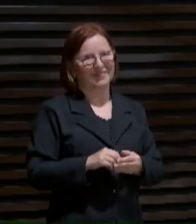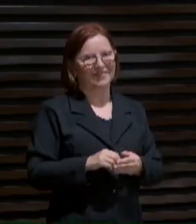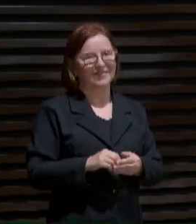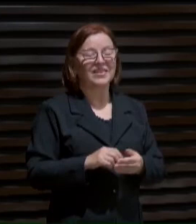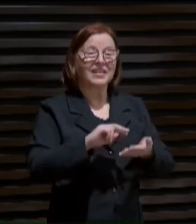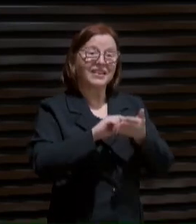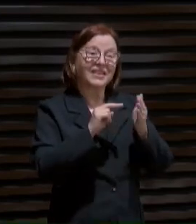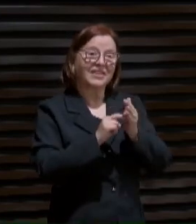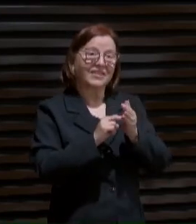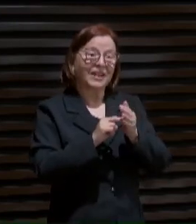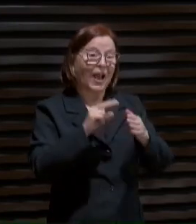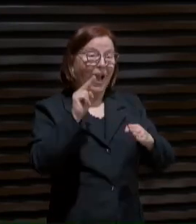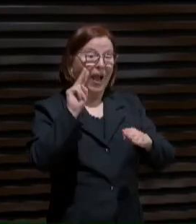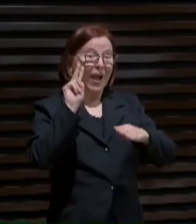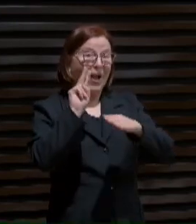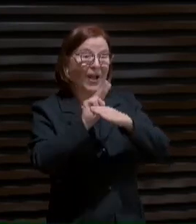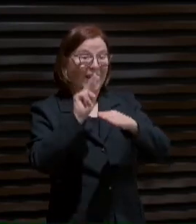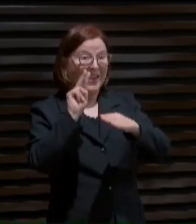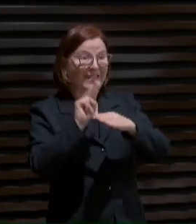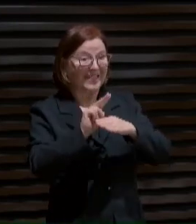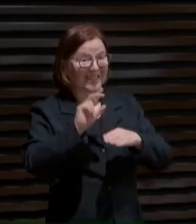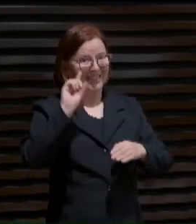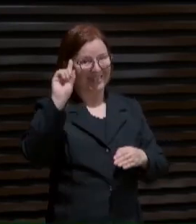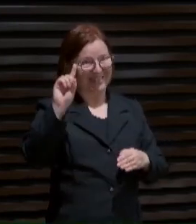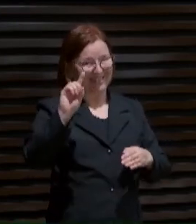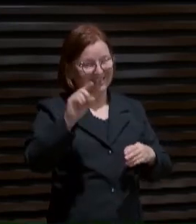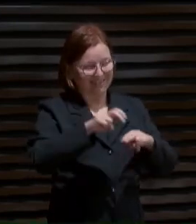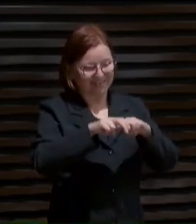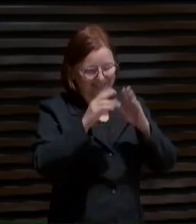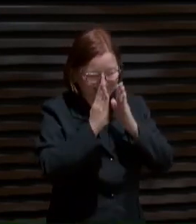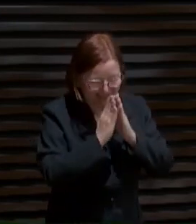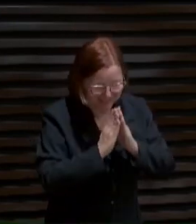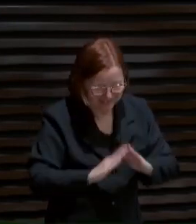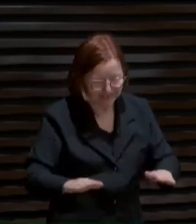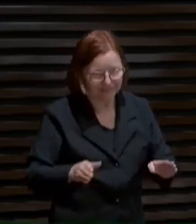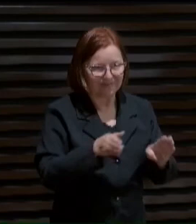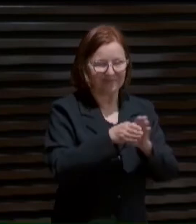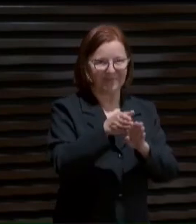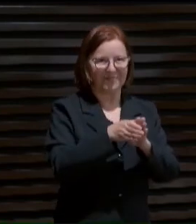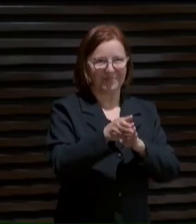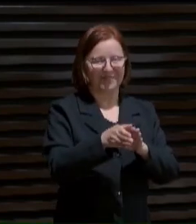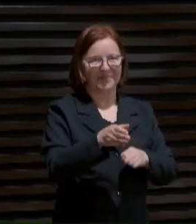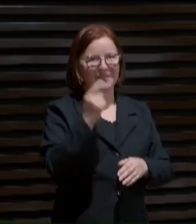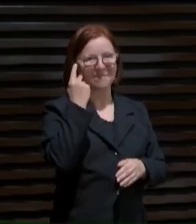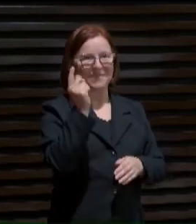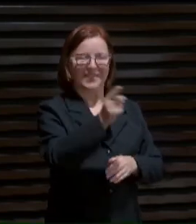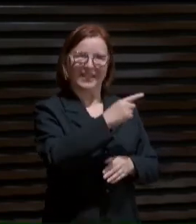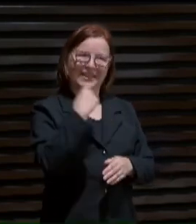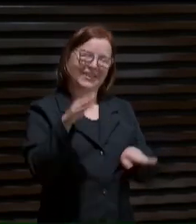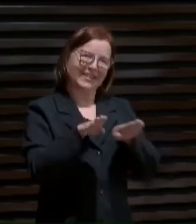está referindo-se ao Zelo de Deus quanto adoração a exortação é a nós dirigida também